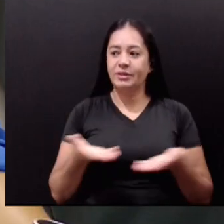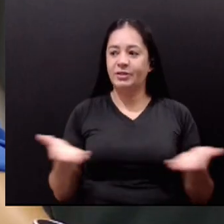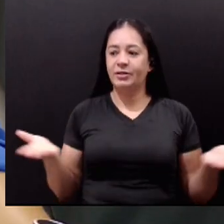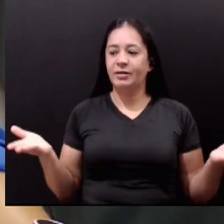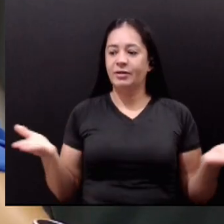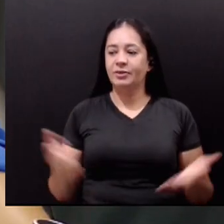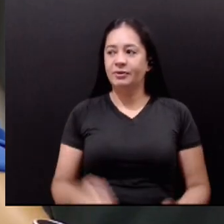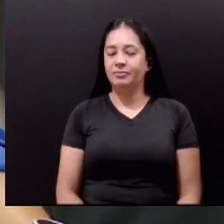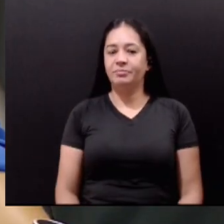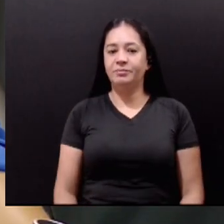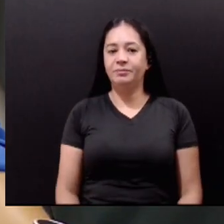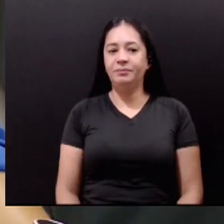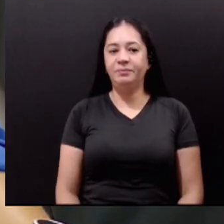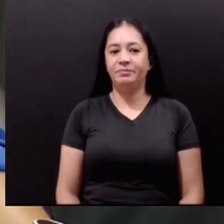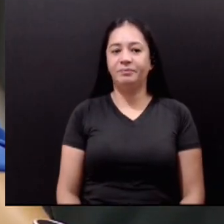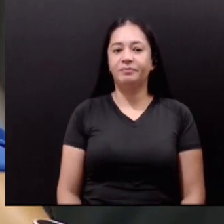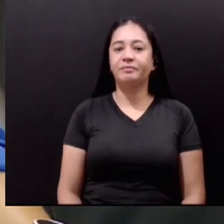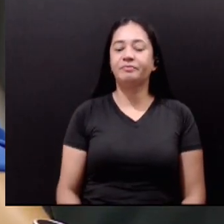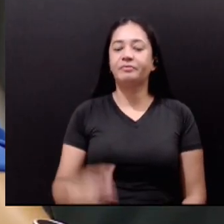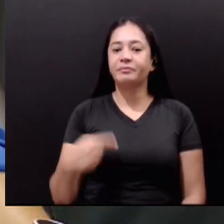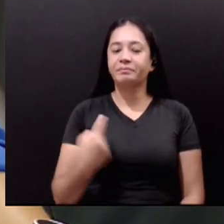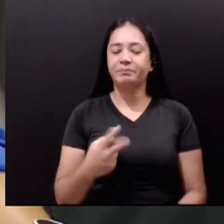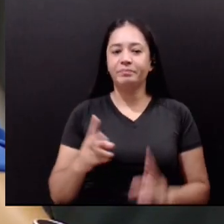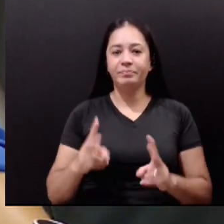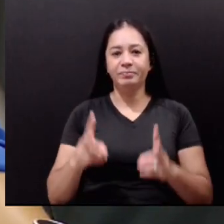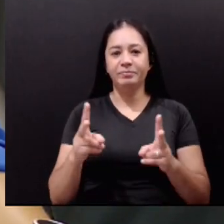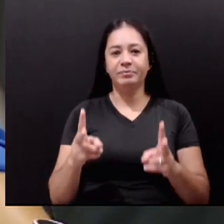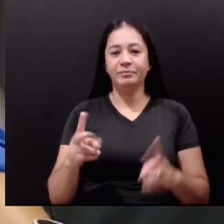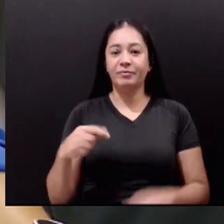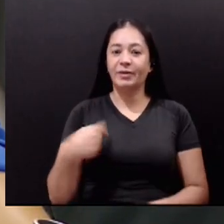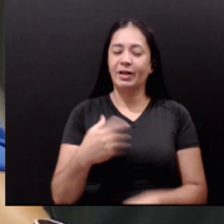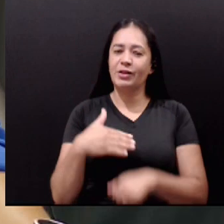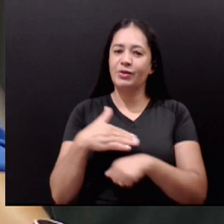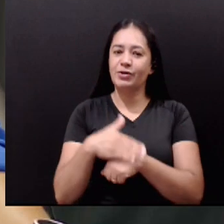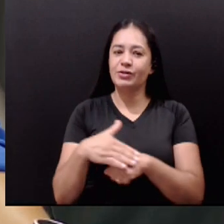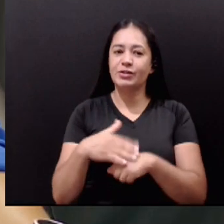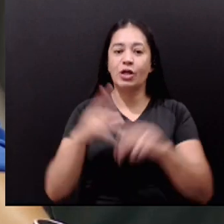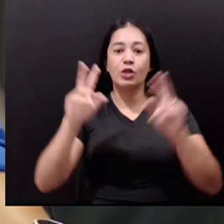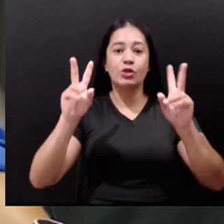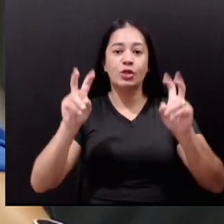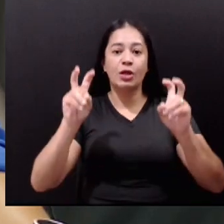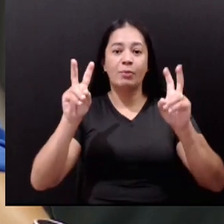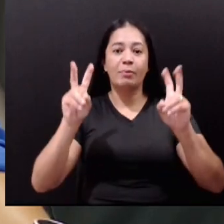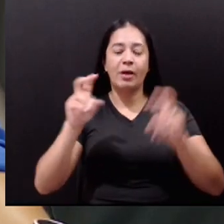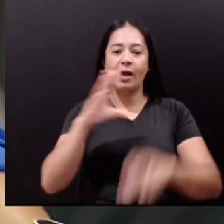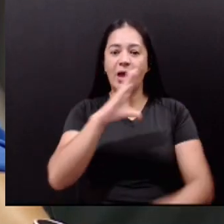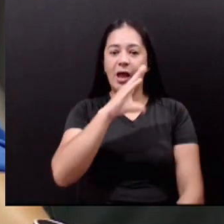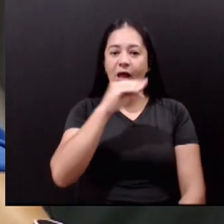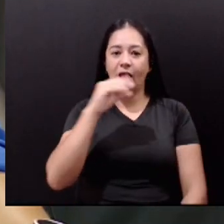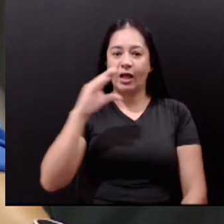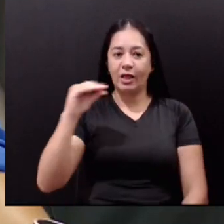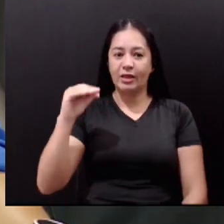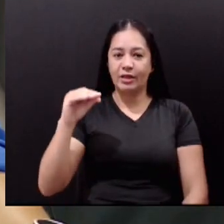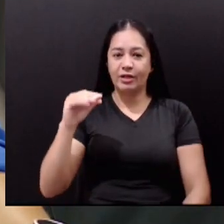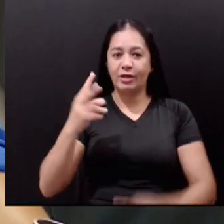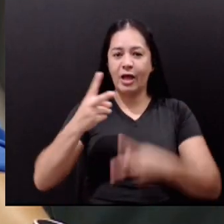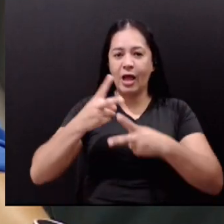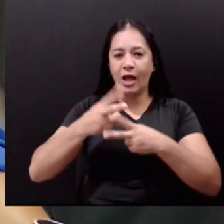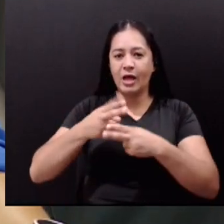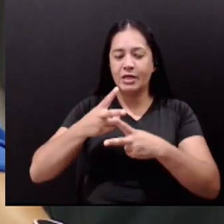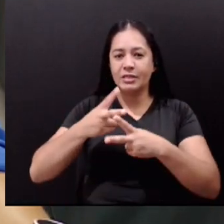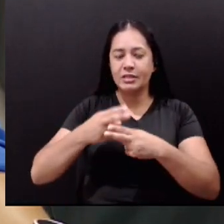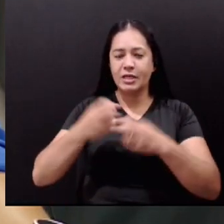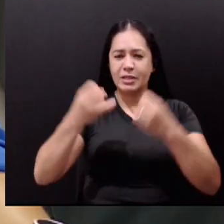19 98293776. A gente continua, então, a nossa conversa, né, sobre a adolescência. A série mergulha nos dilemas silenciosos